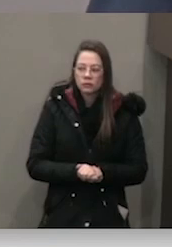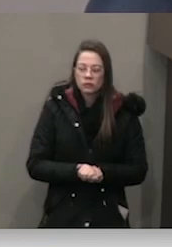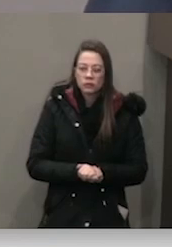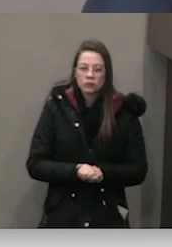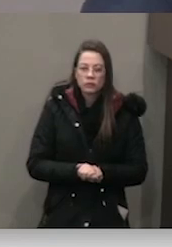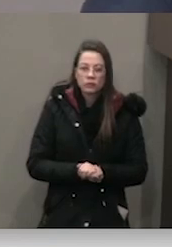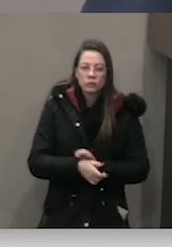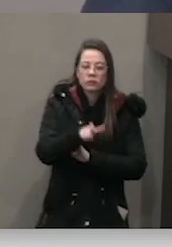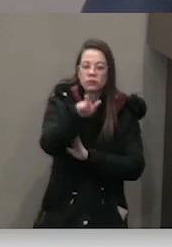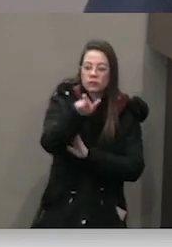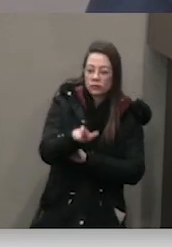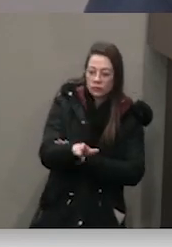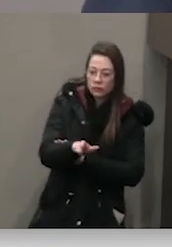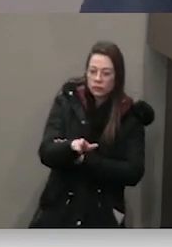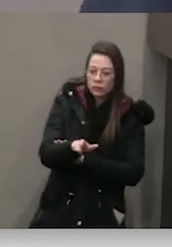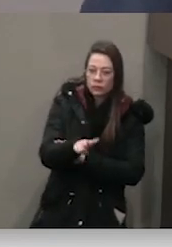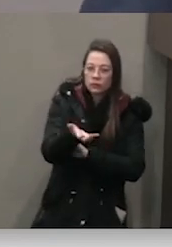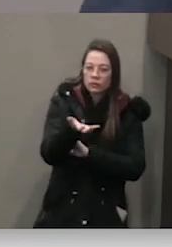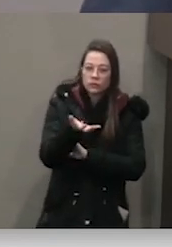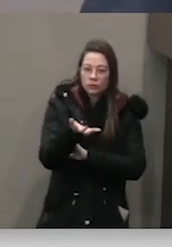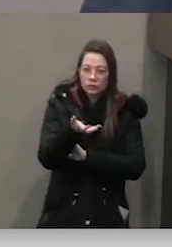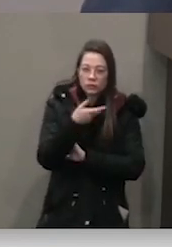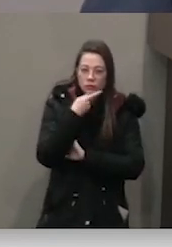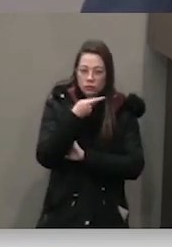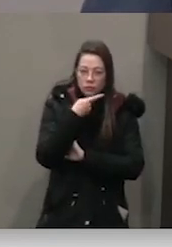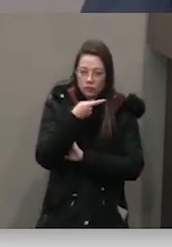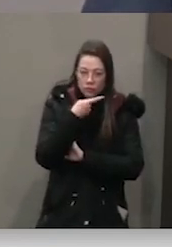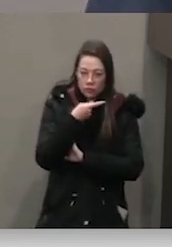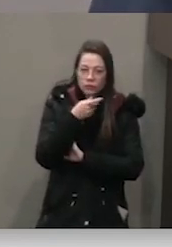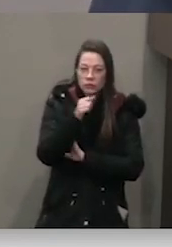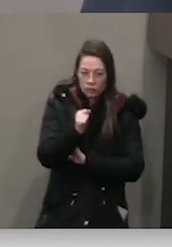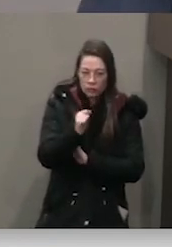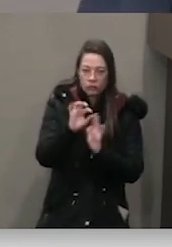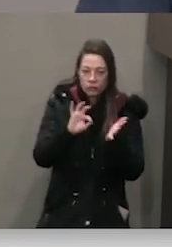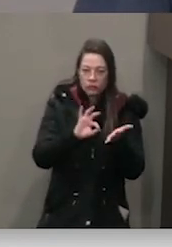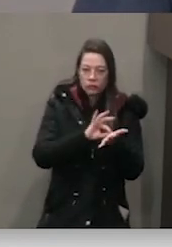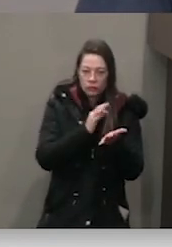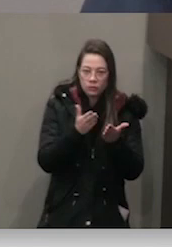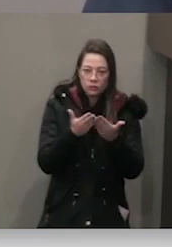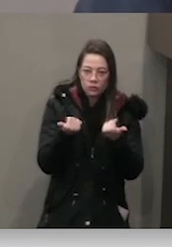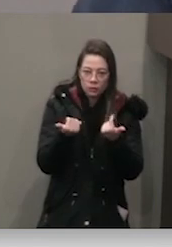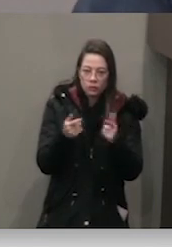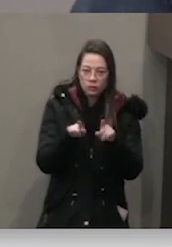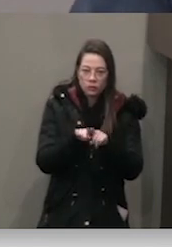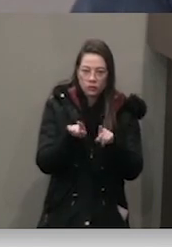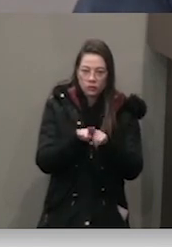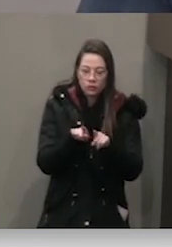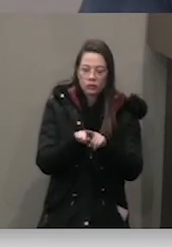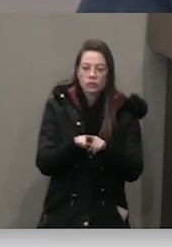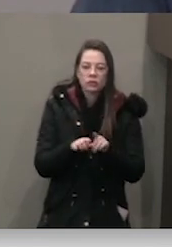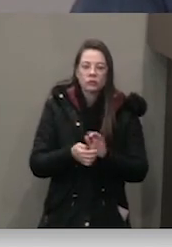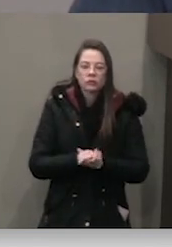Então, quem quiser fazer uso da palavra pode solicitar no plenário